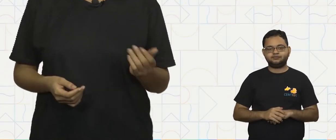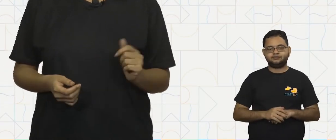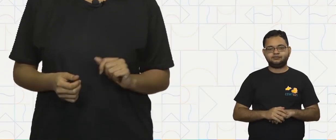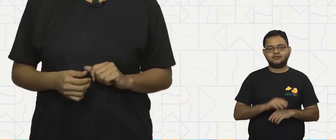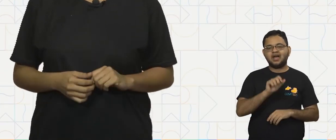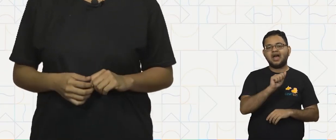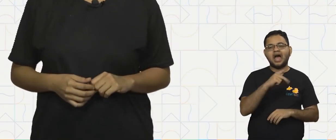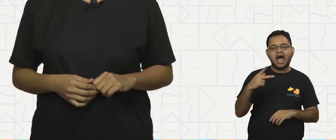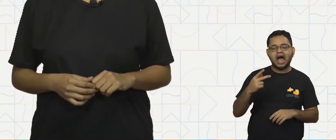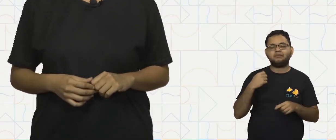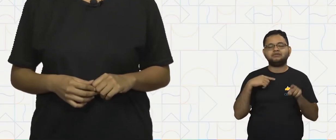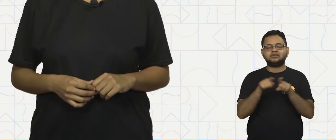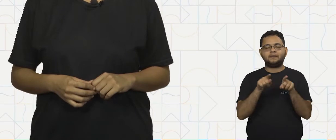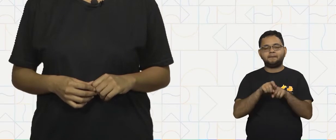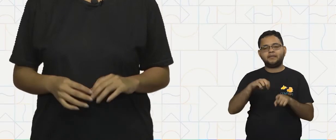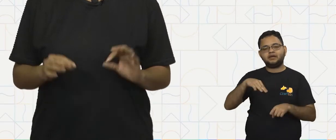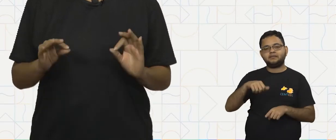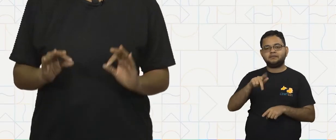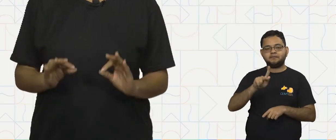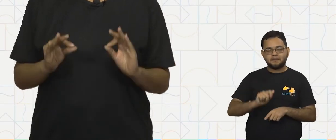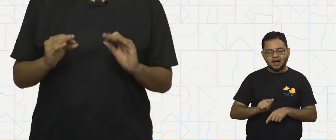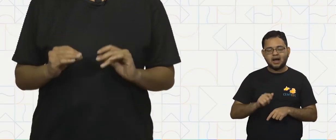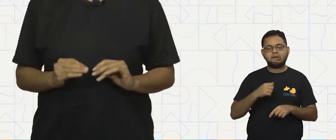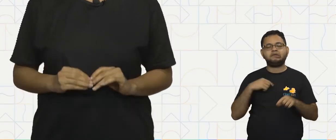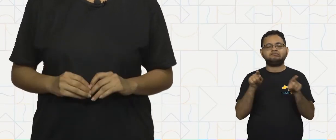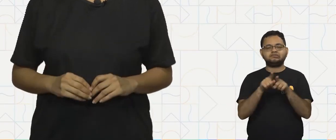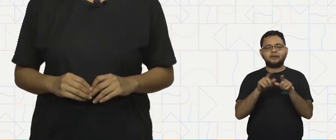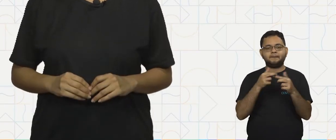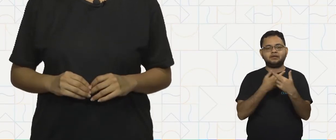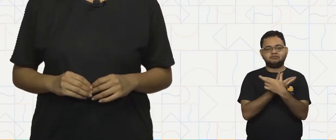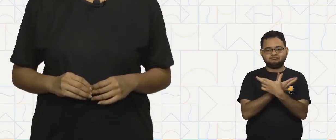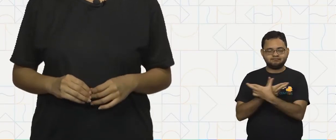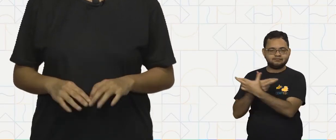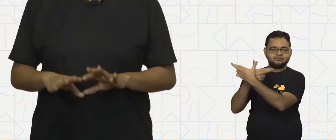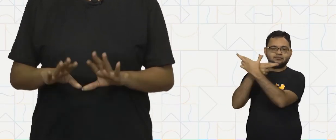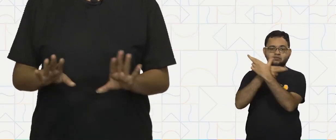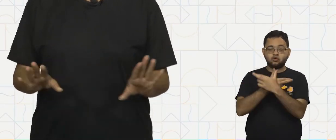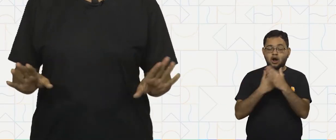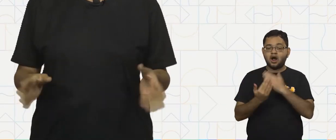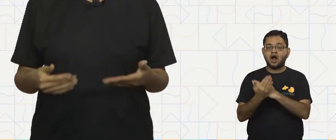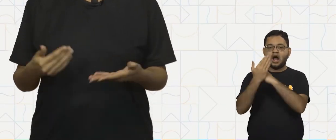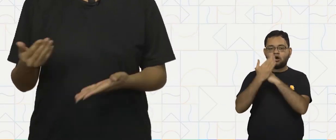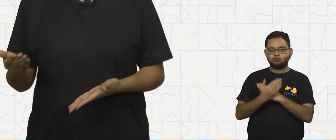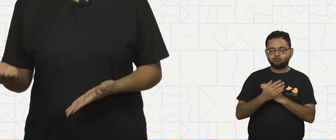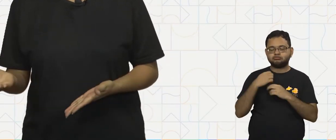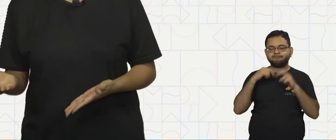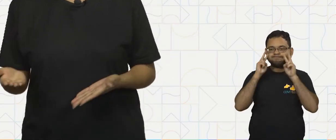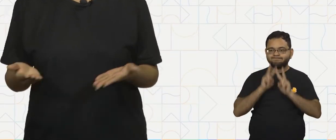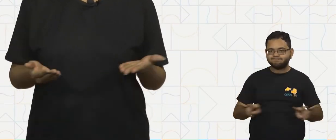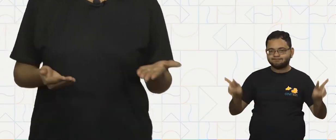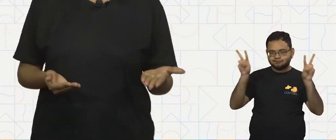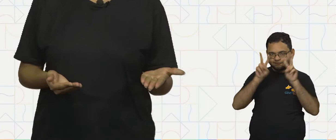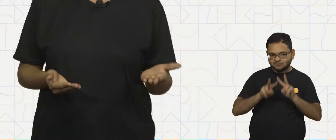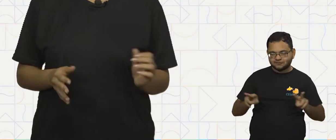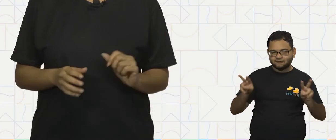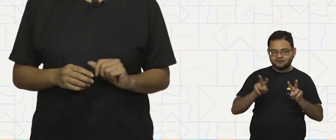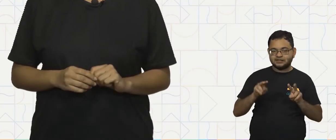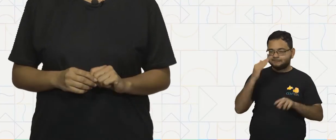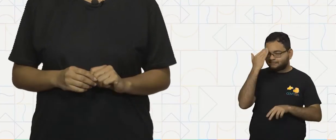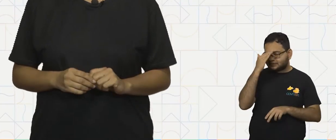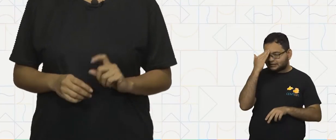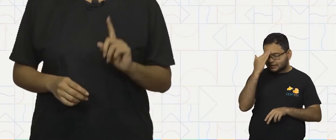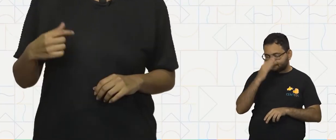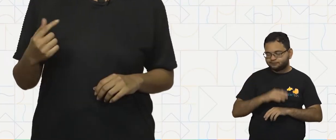e até mesmo as imagens de satélite podem contribuir na observação, não só das observações de transformações